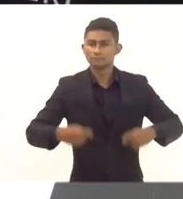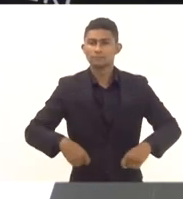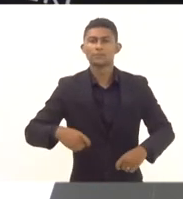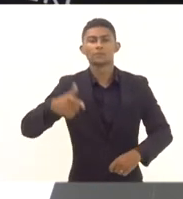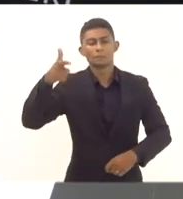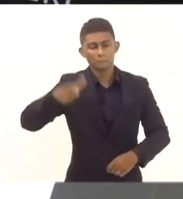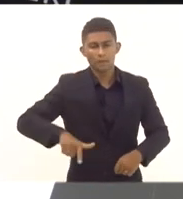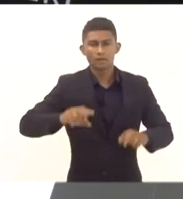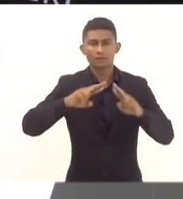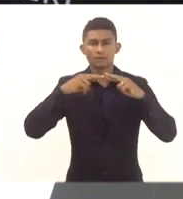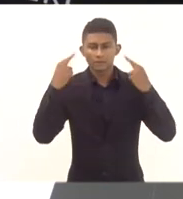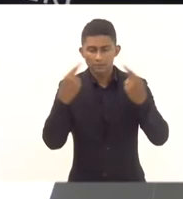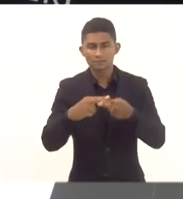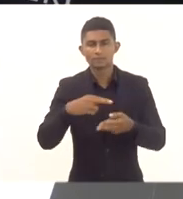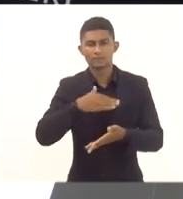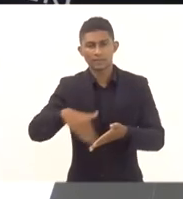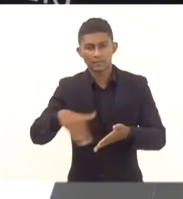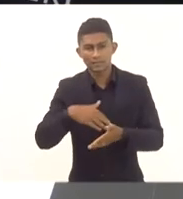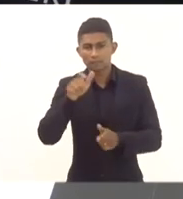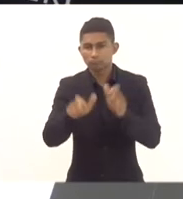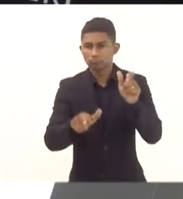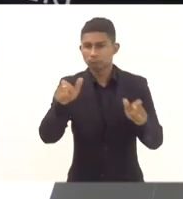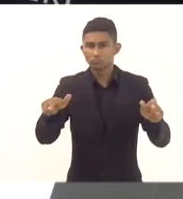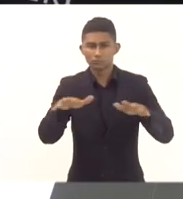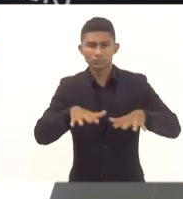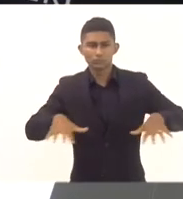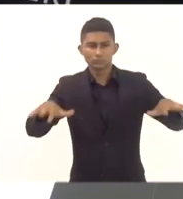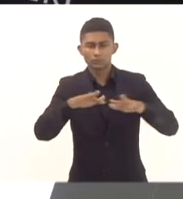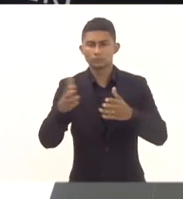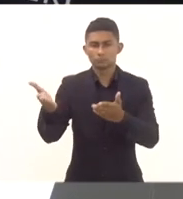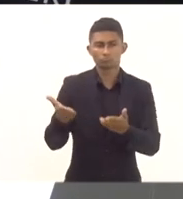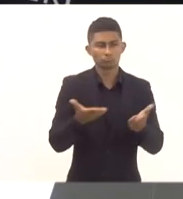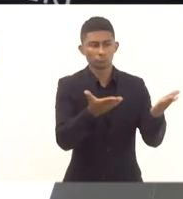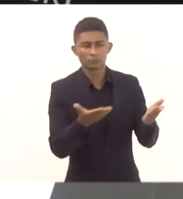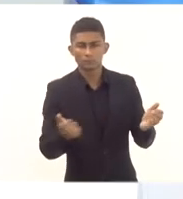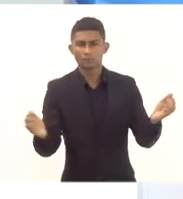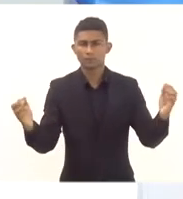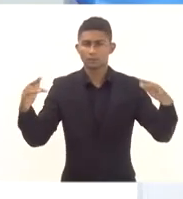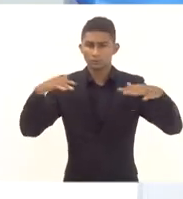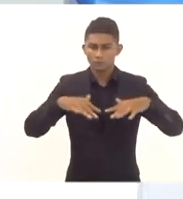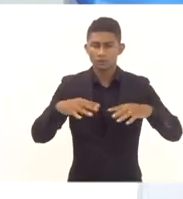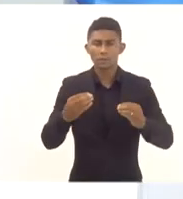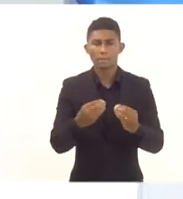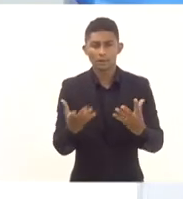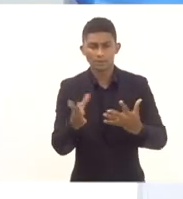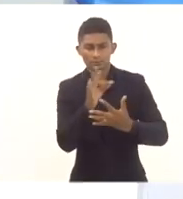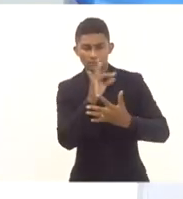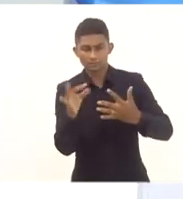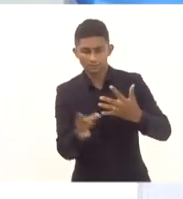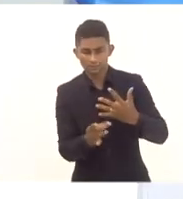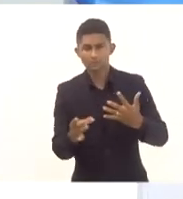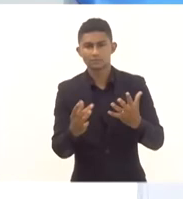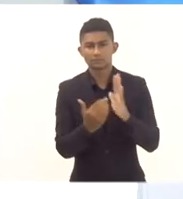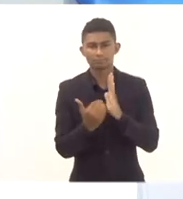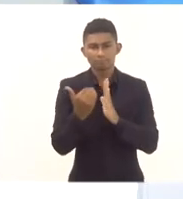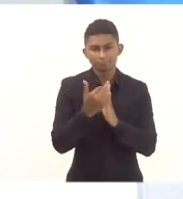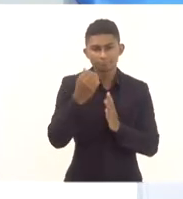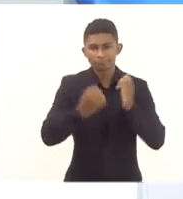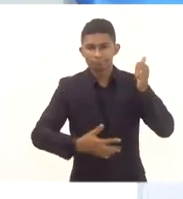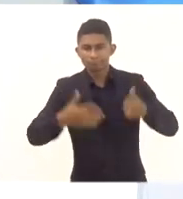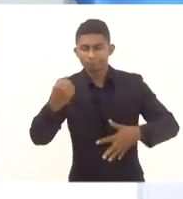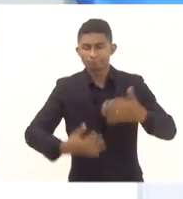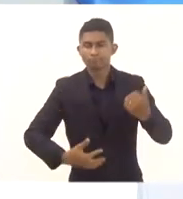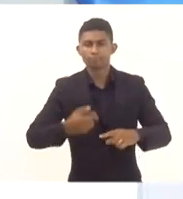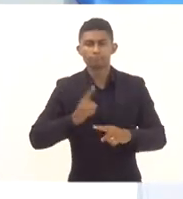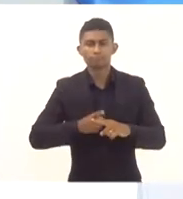pública junto aos secretários né para que a gente possa trabalhar todos esses pormenores já que aqui a gente tá tão de